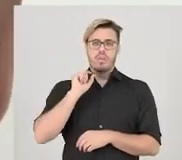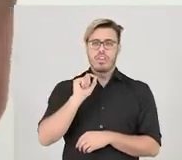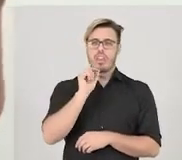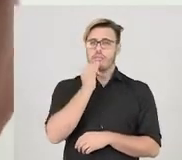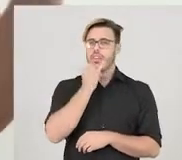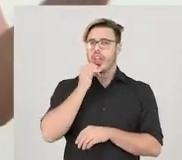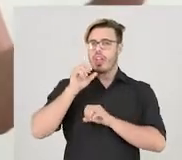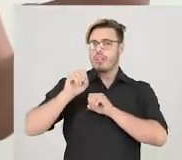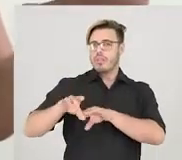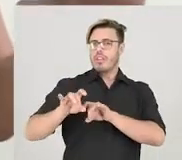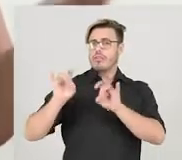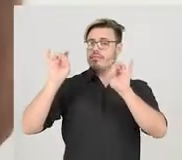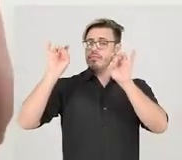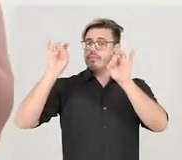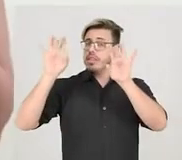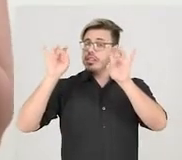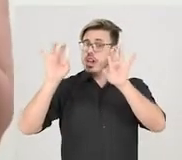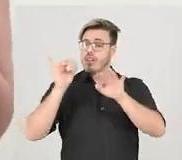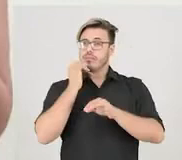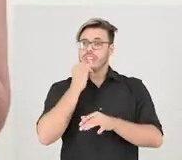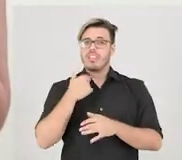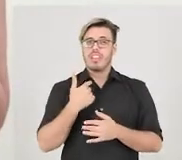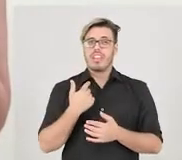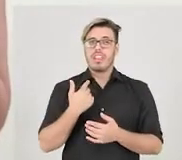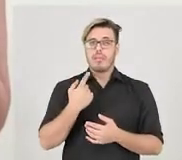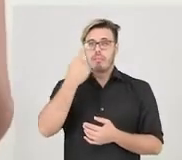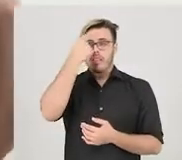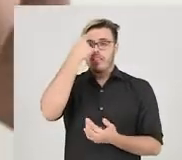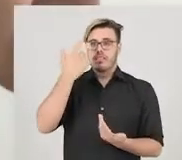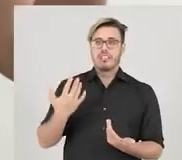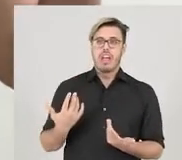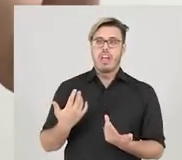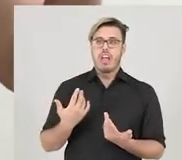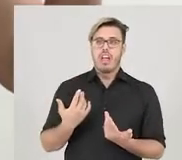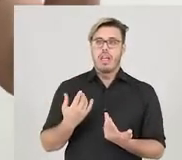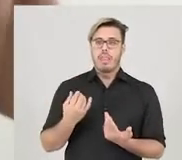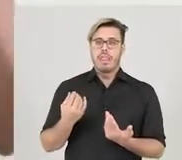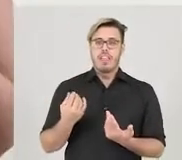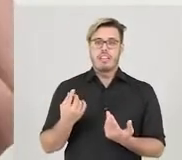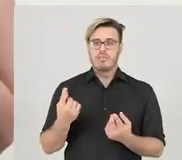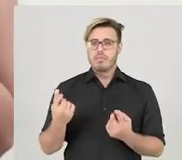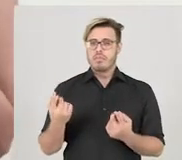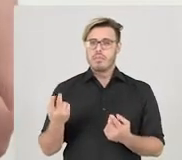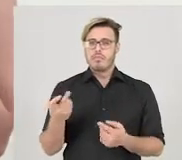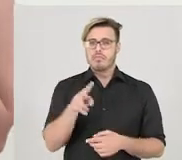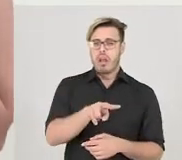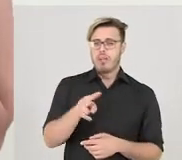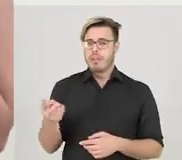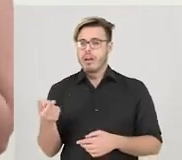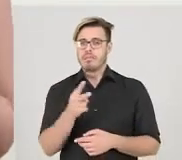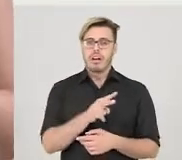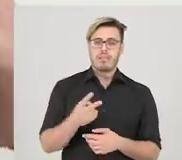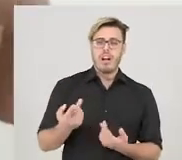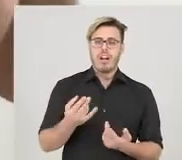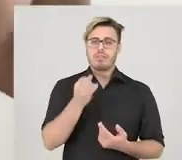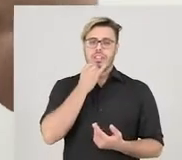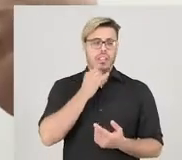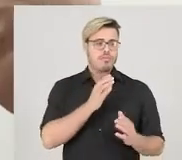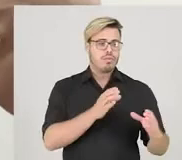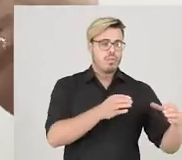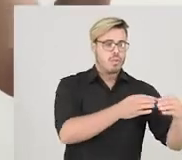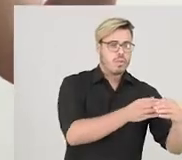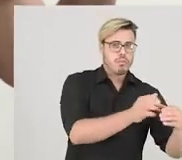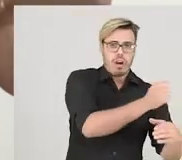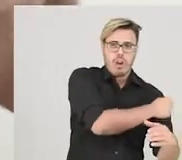realidade paralela. Aqui nós temos um menino, aqui temos os outros meninos. Aqui eu tenho um serviço, aqui eu tenho outro serviço. Aqui eu tenho